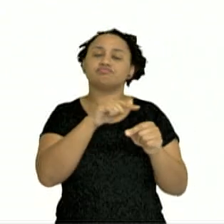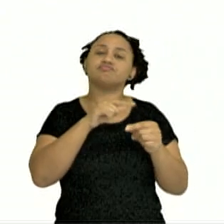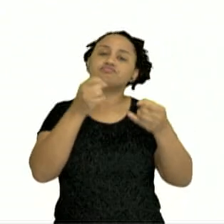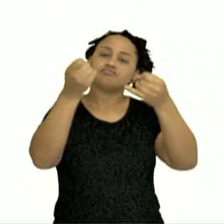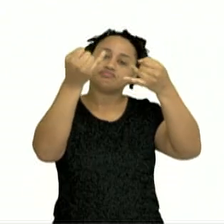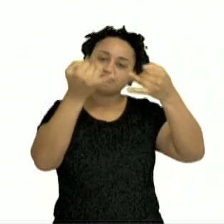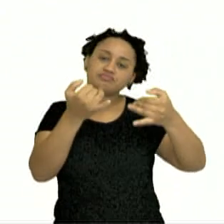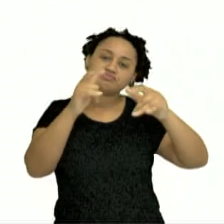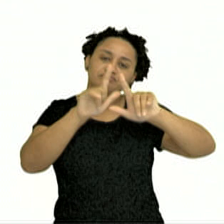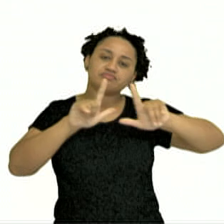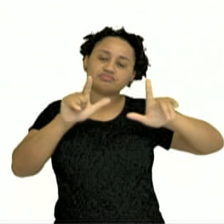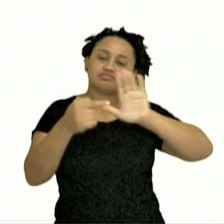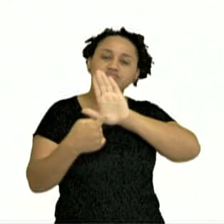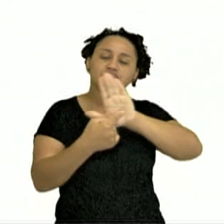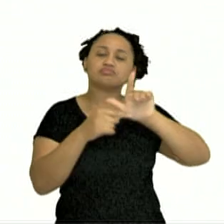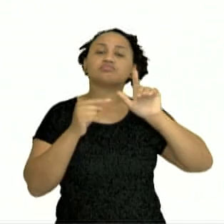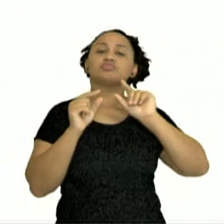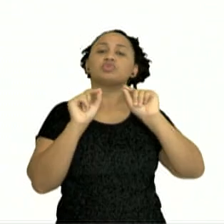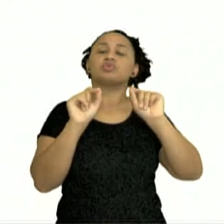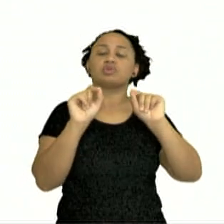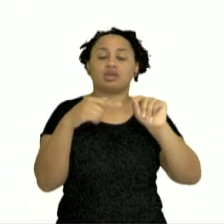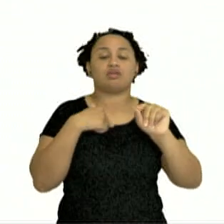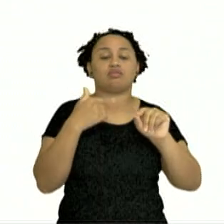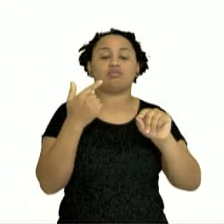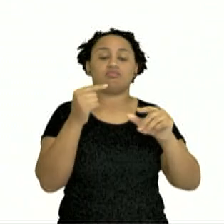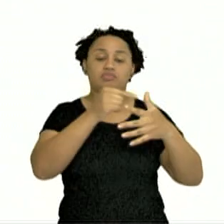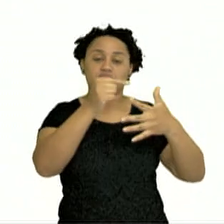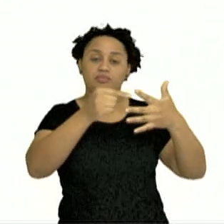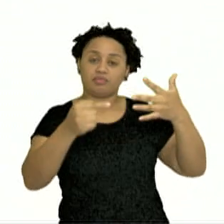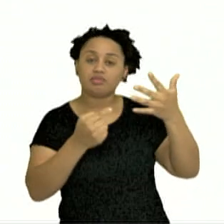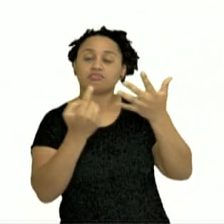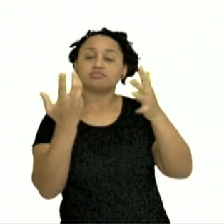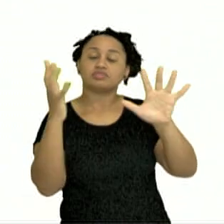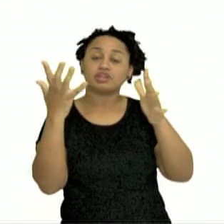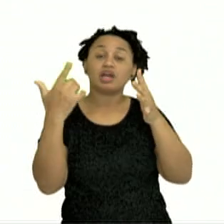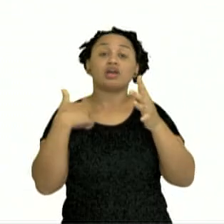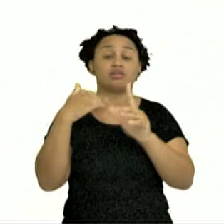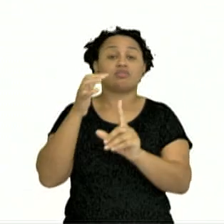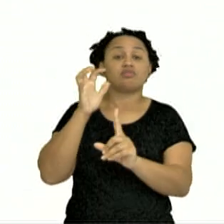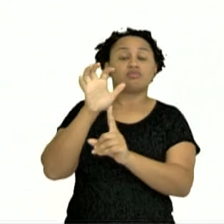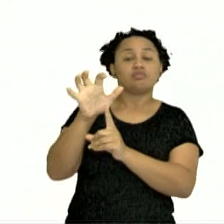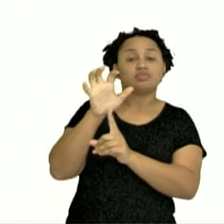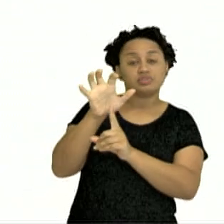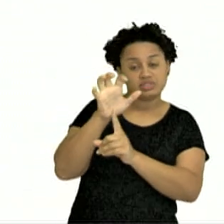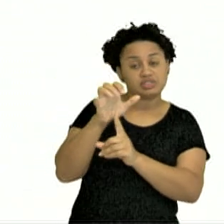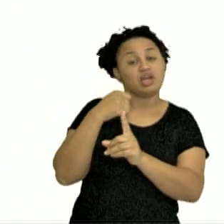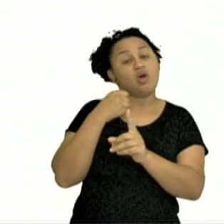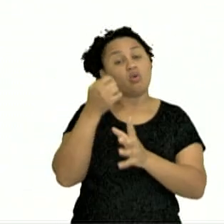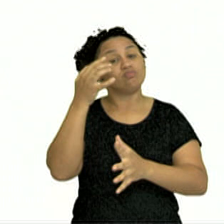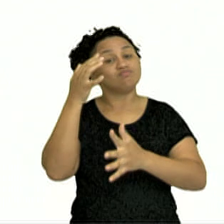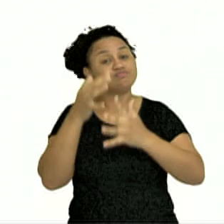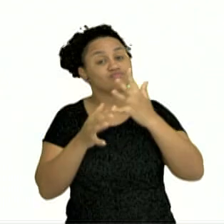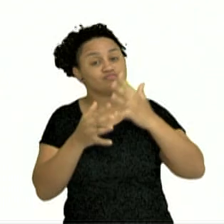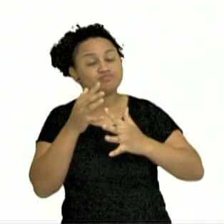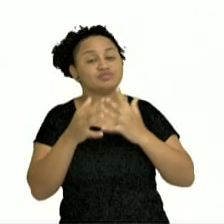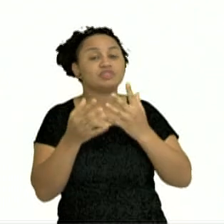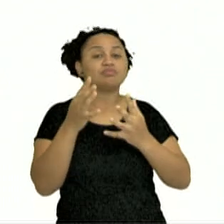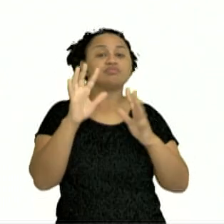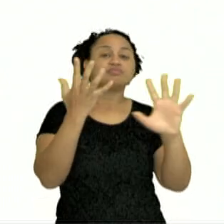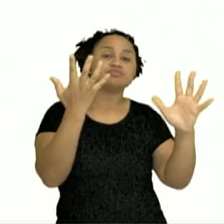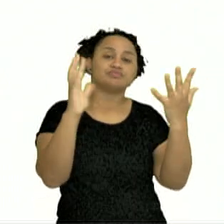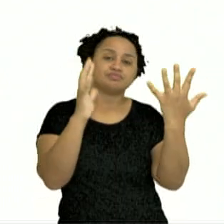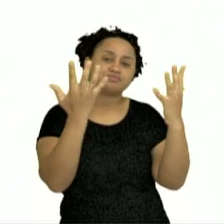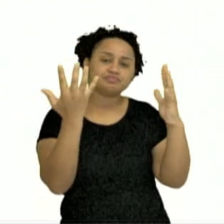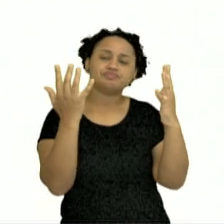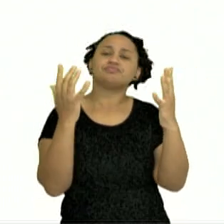aqui na tela para você, sendo que os fatores climáticos são as condições que determinam ou interferem nos elementos climáticos,